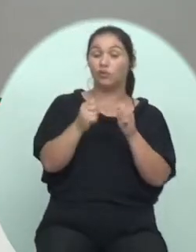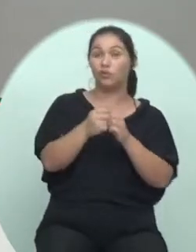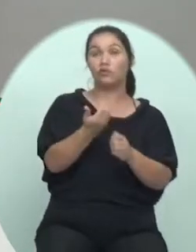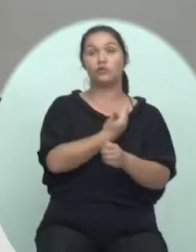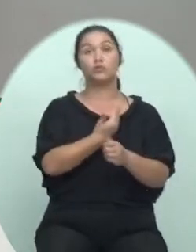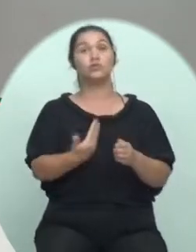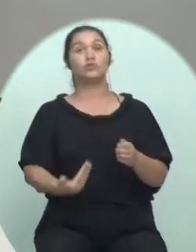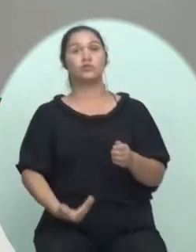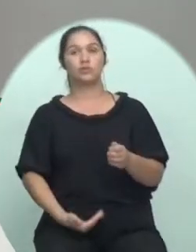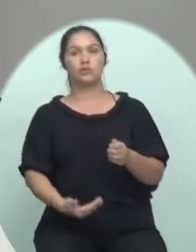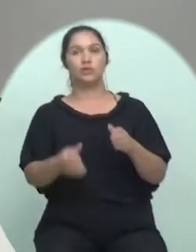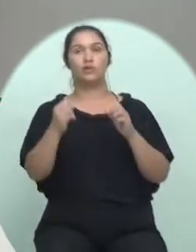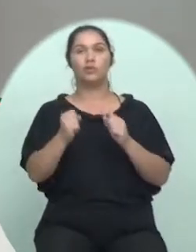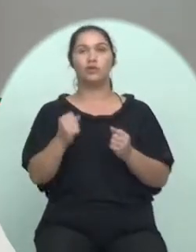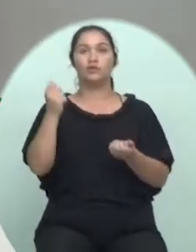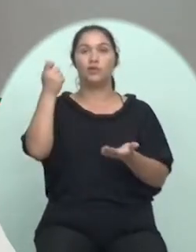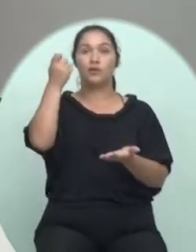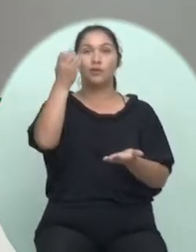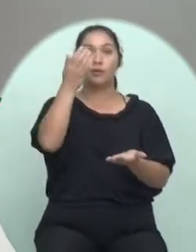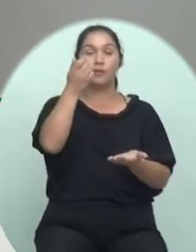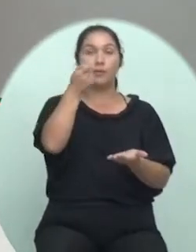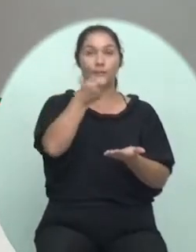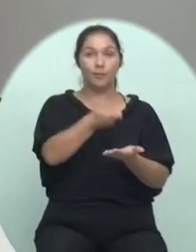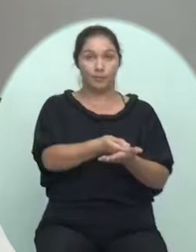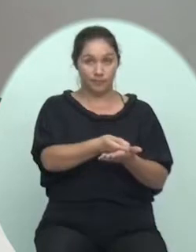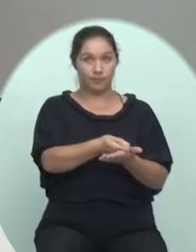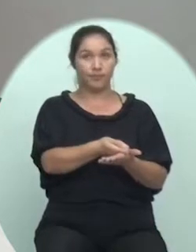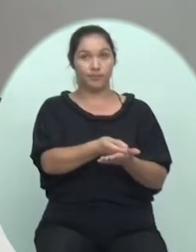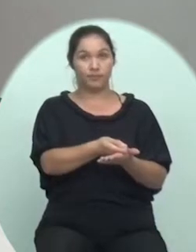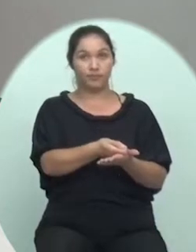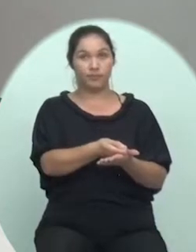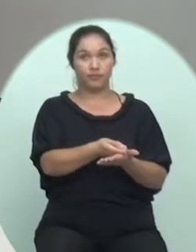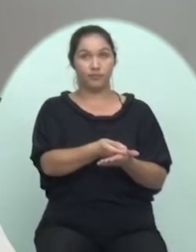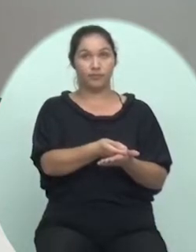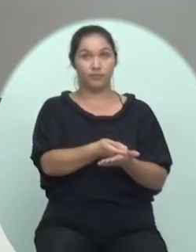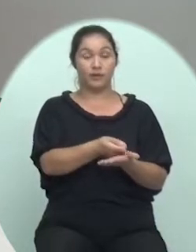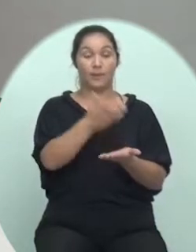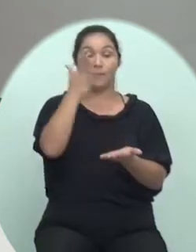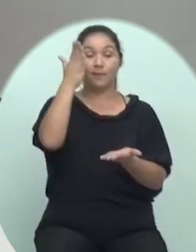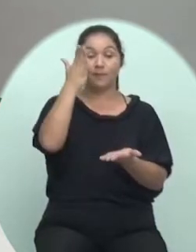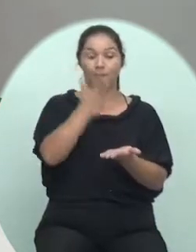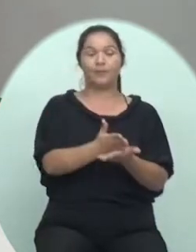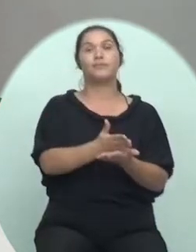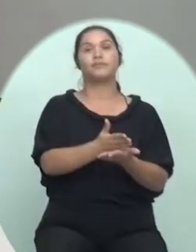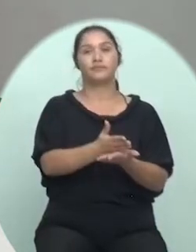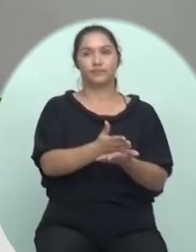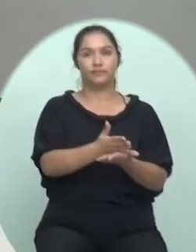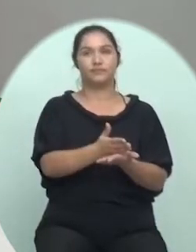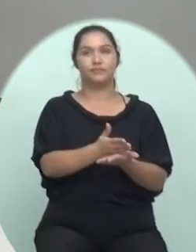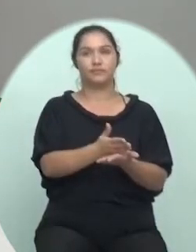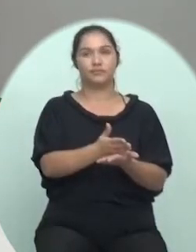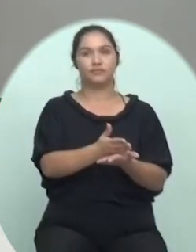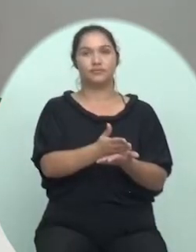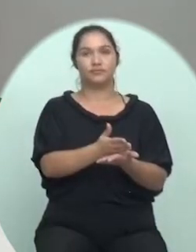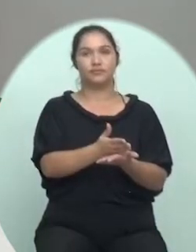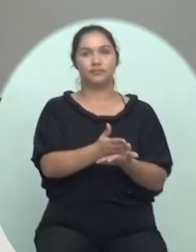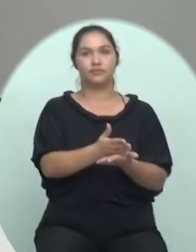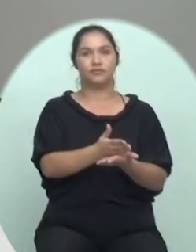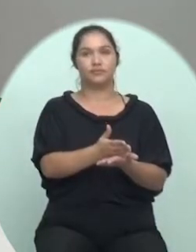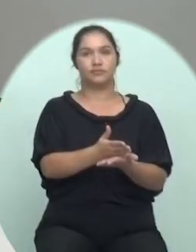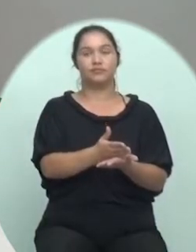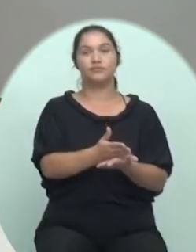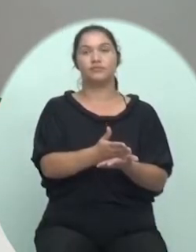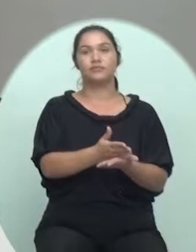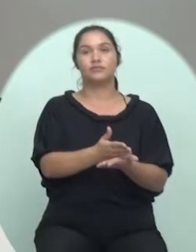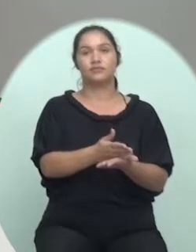pagar também metade do valor da passagem aos sábados, domingos e feriados. Então, se aprovado, sancionado, vai ser uma